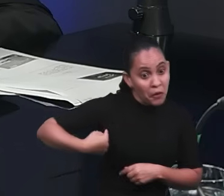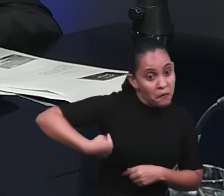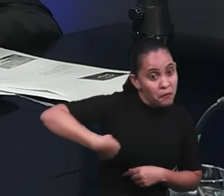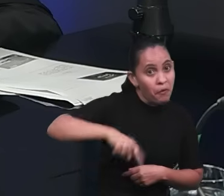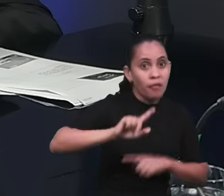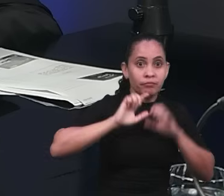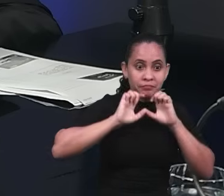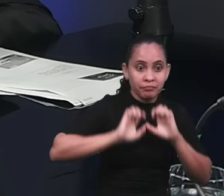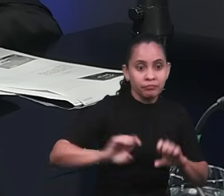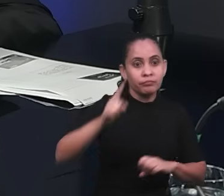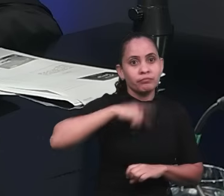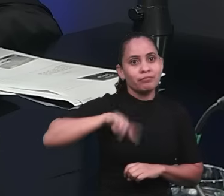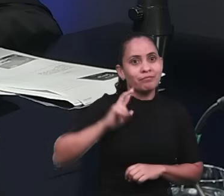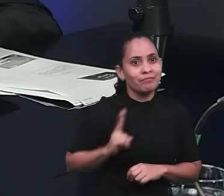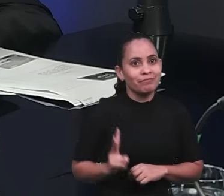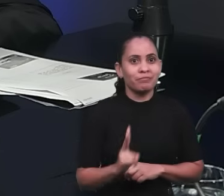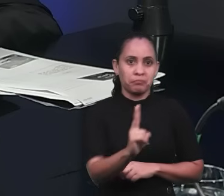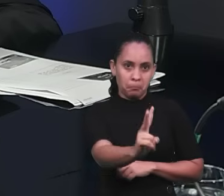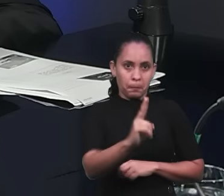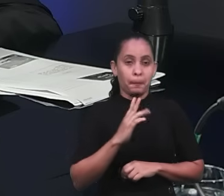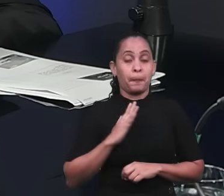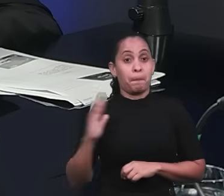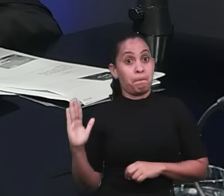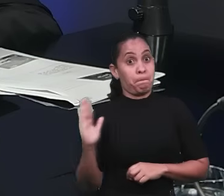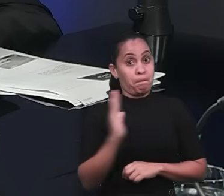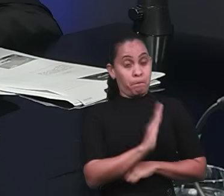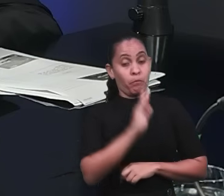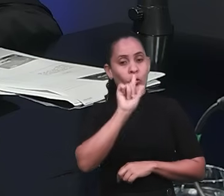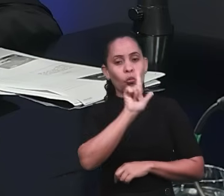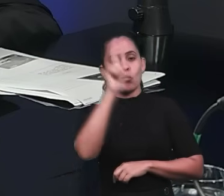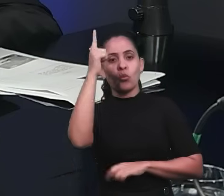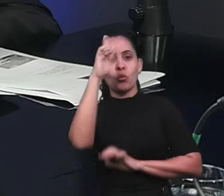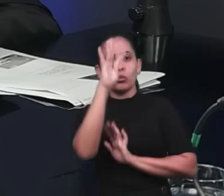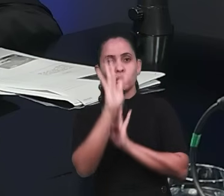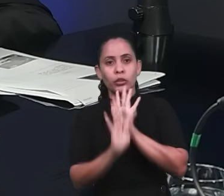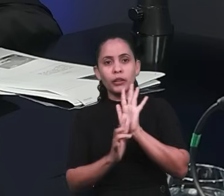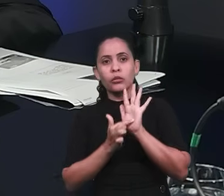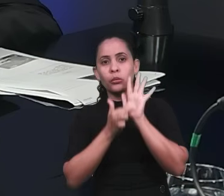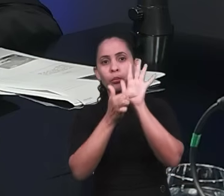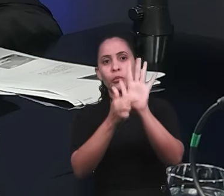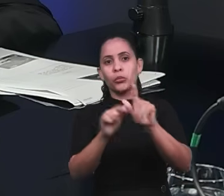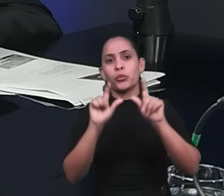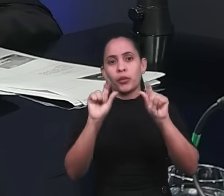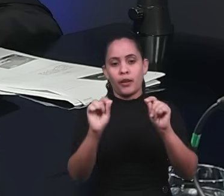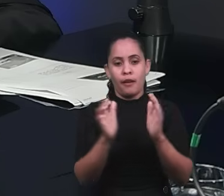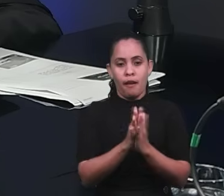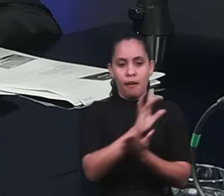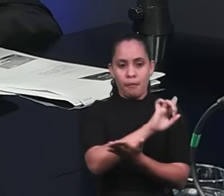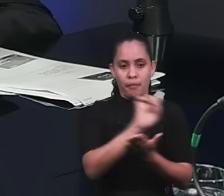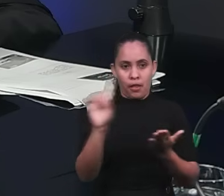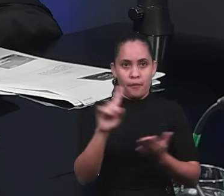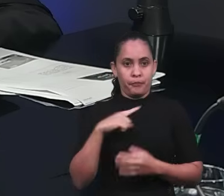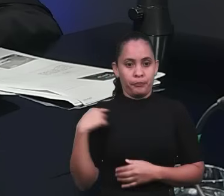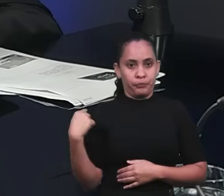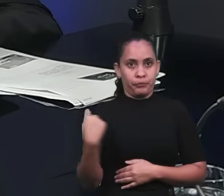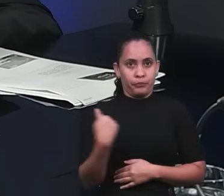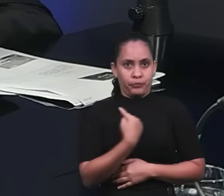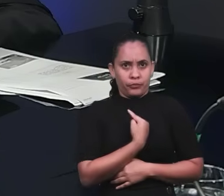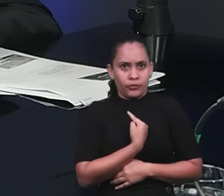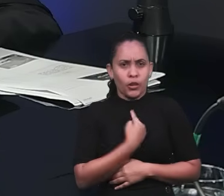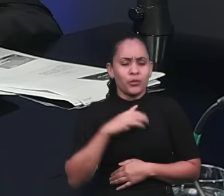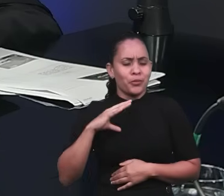fruto permaneça. Tem um outro texto que fala da palavra assim: nós o